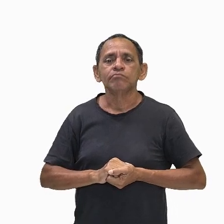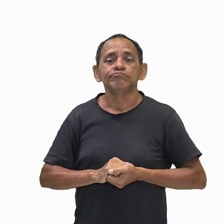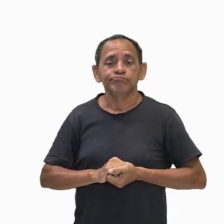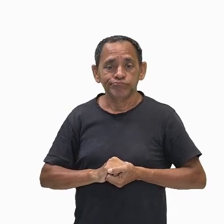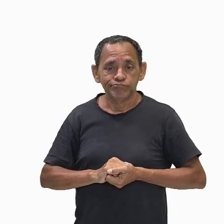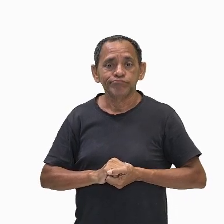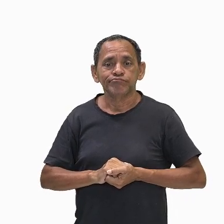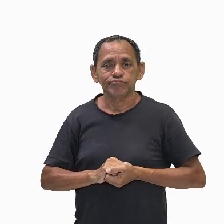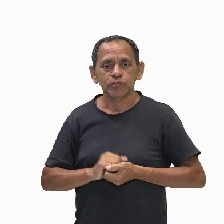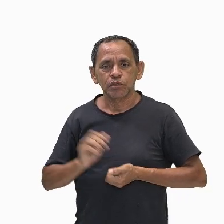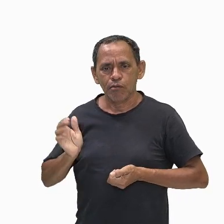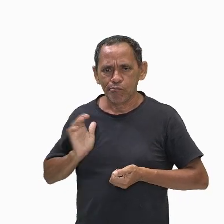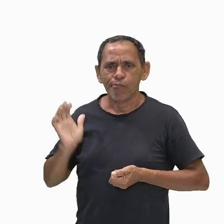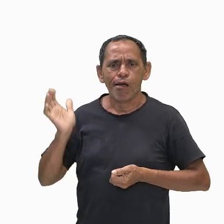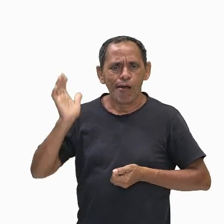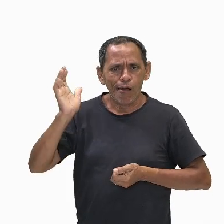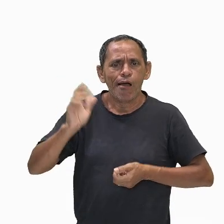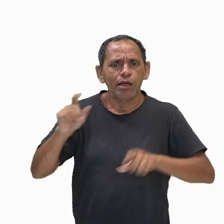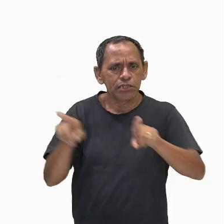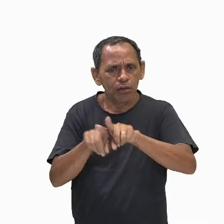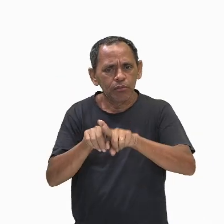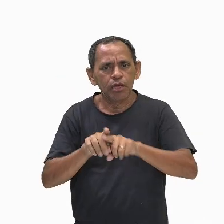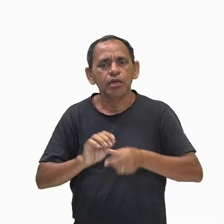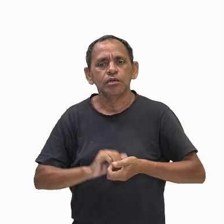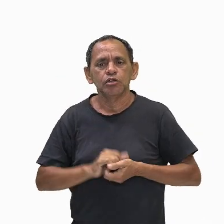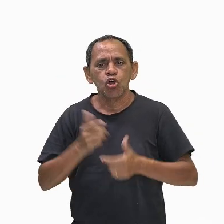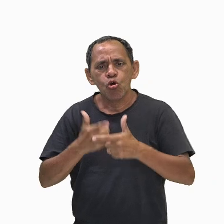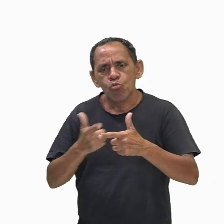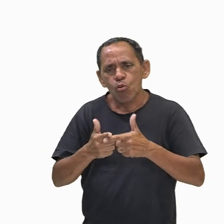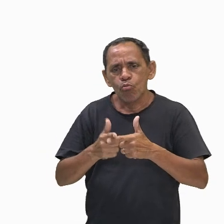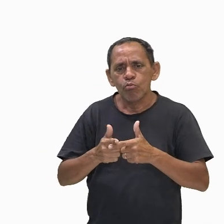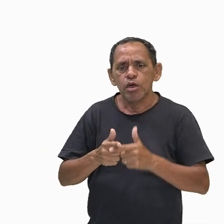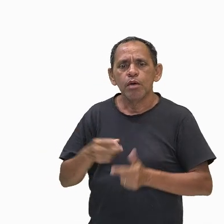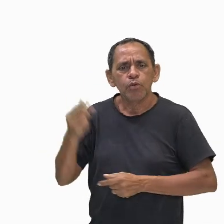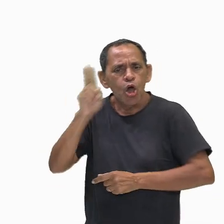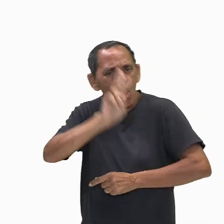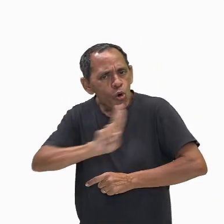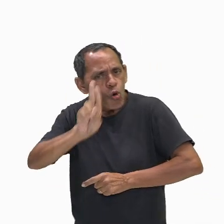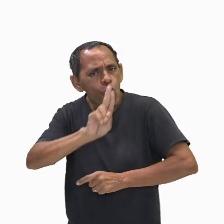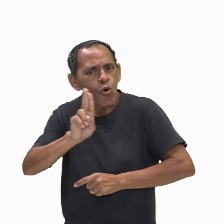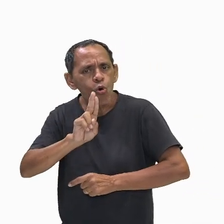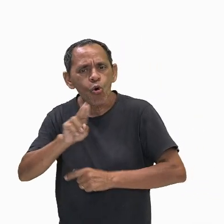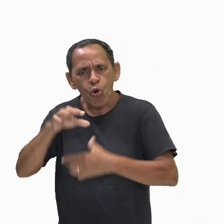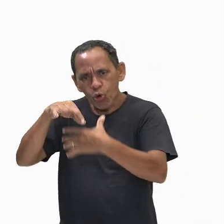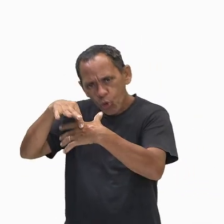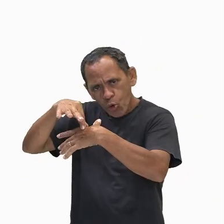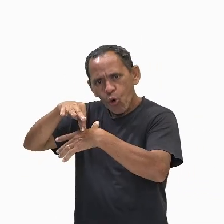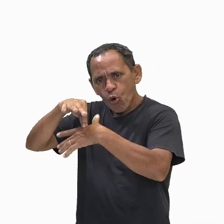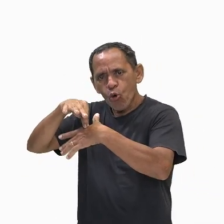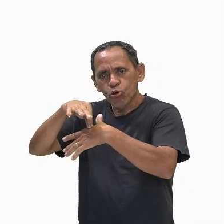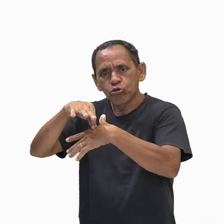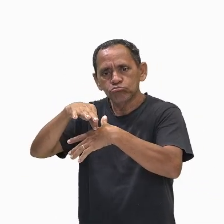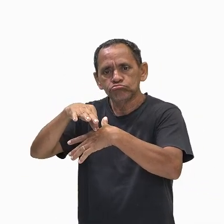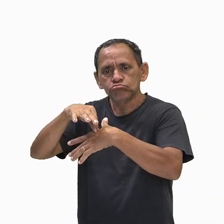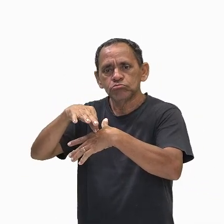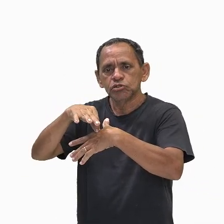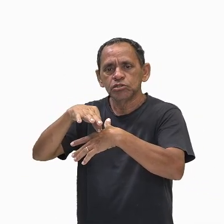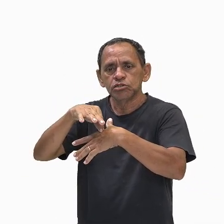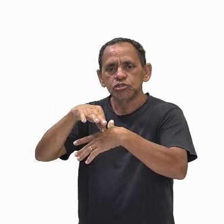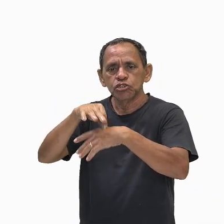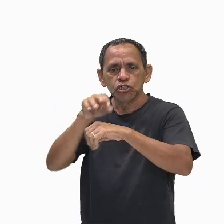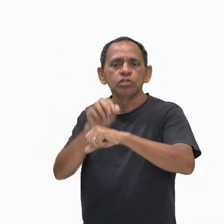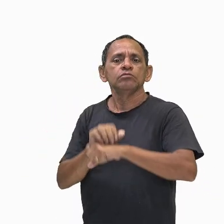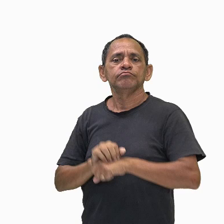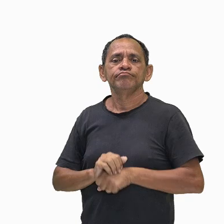humanos, a principal causa da infecção é o consumo de carne contaminada sem processamento térmico